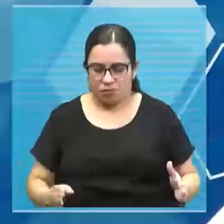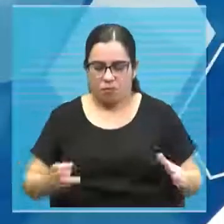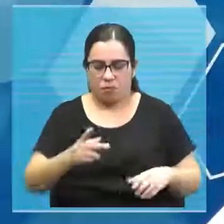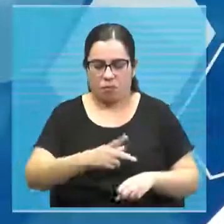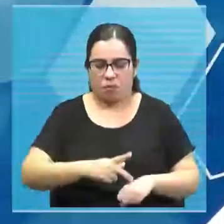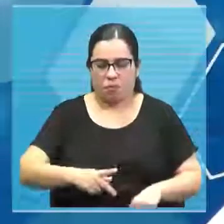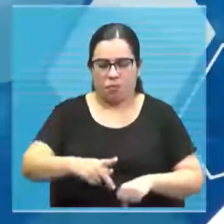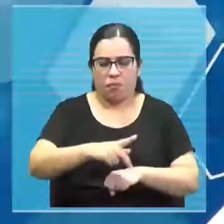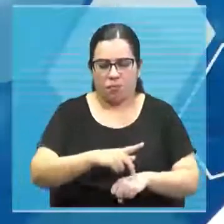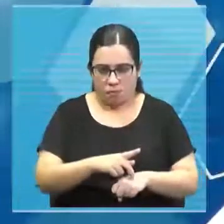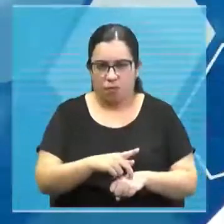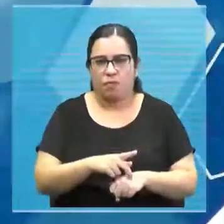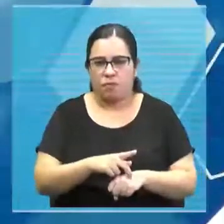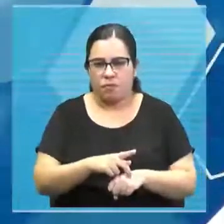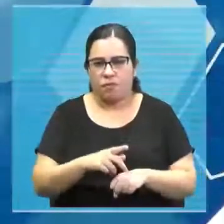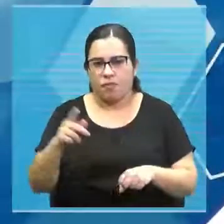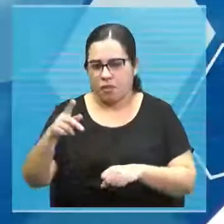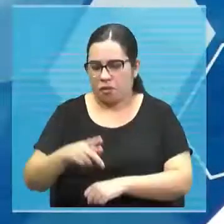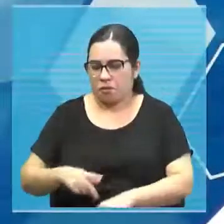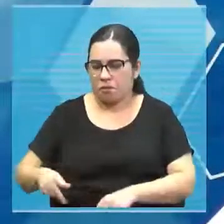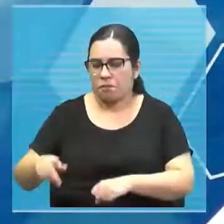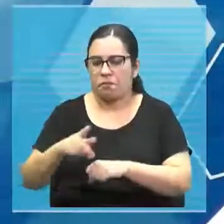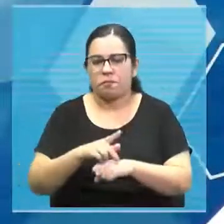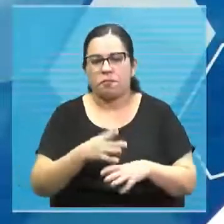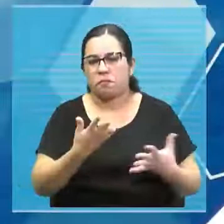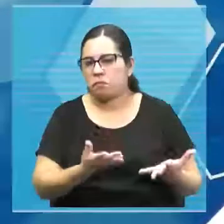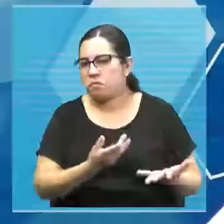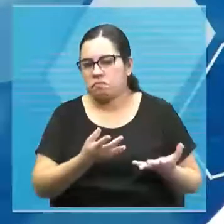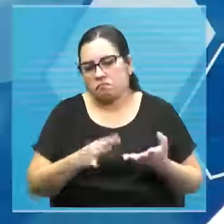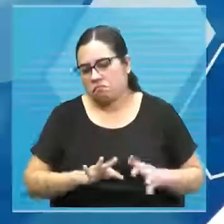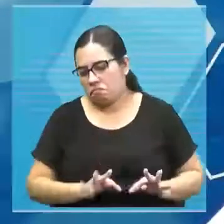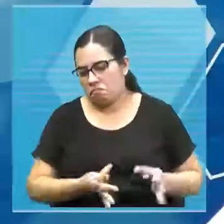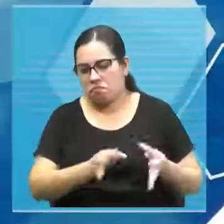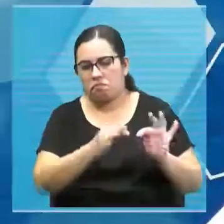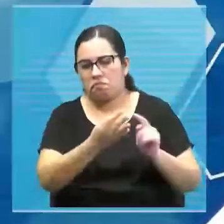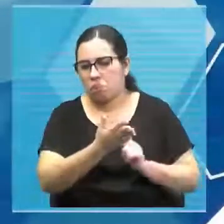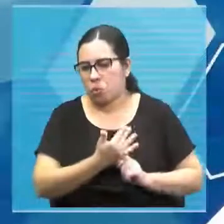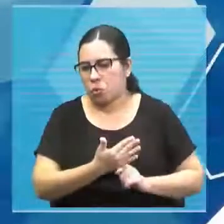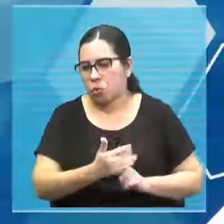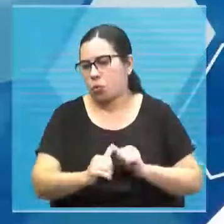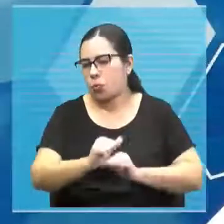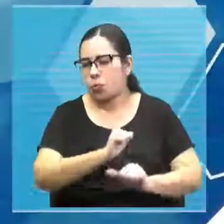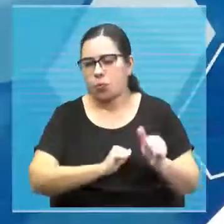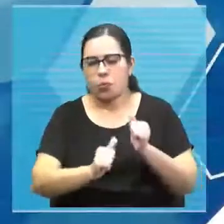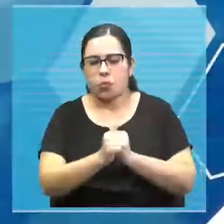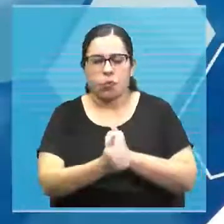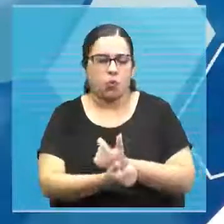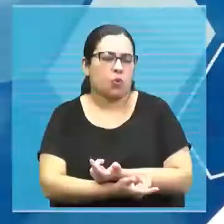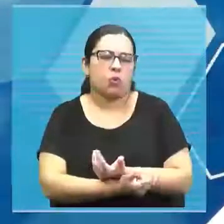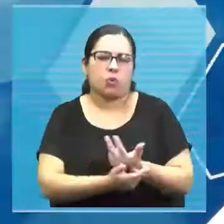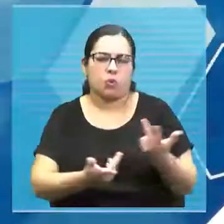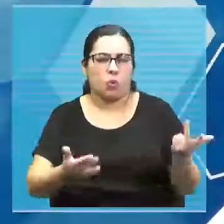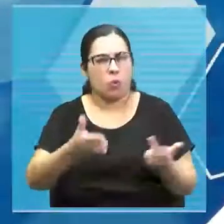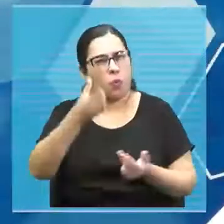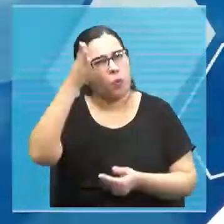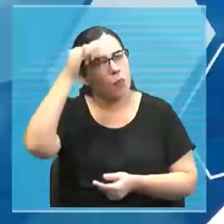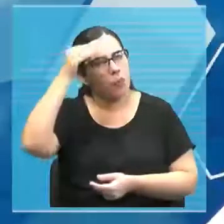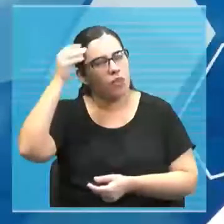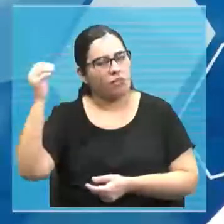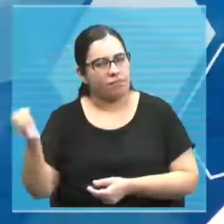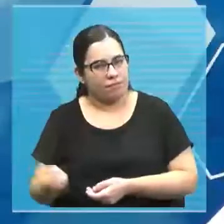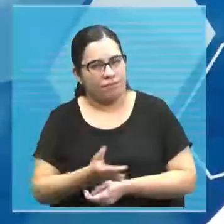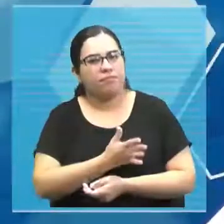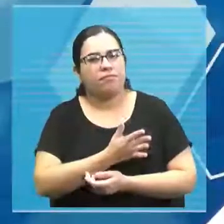países de um lado países que produzem tecnologias e inovações e novos conhecimentos